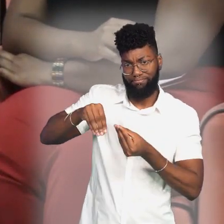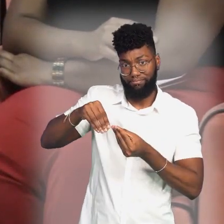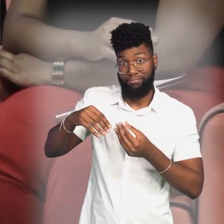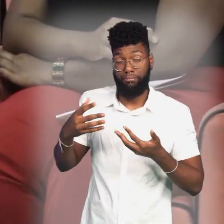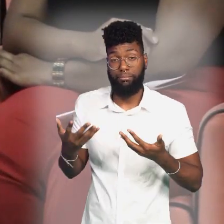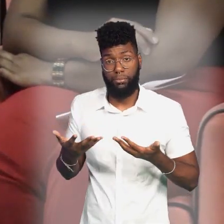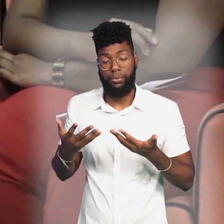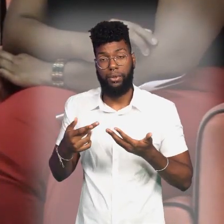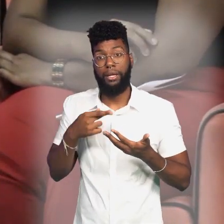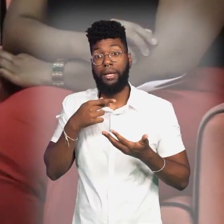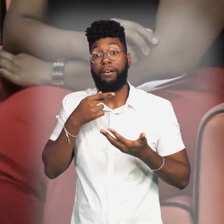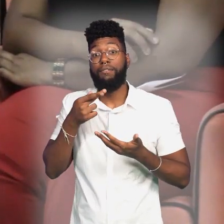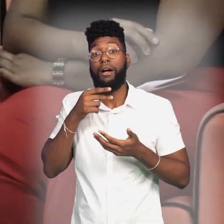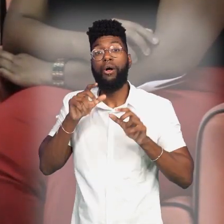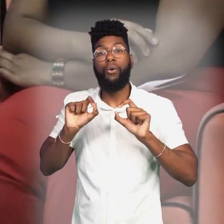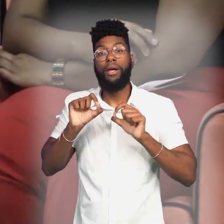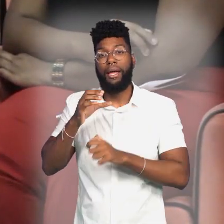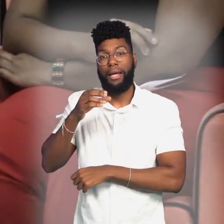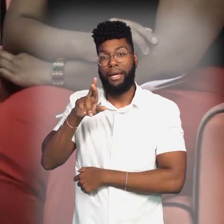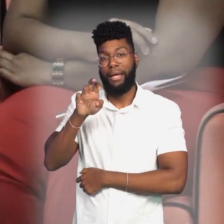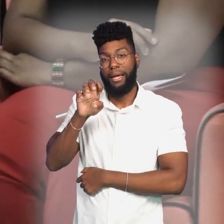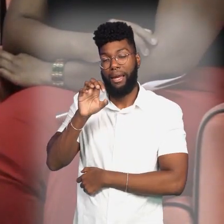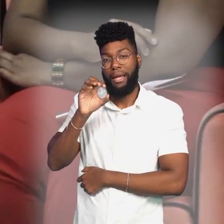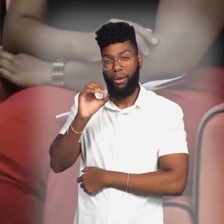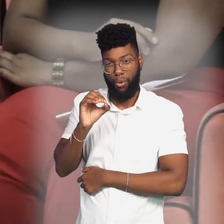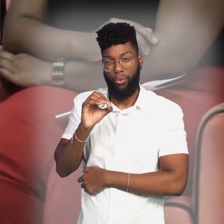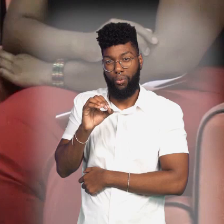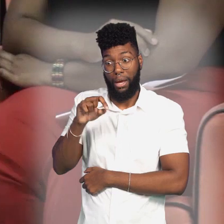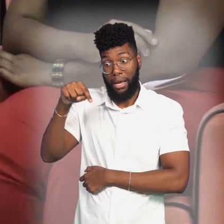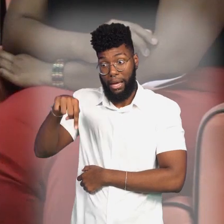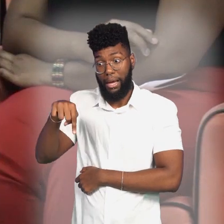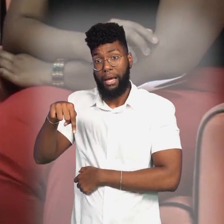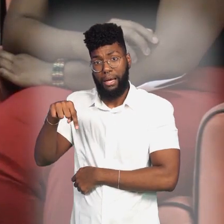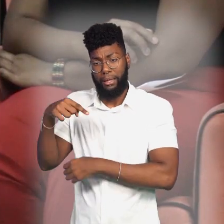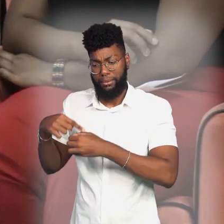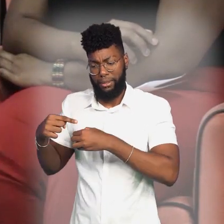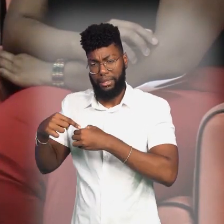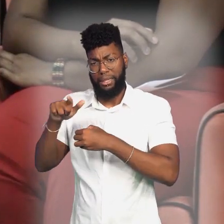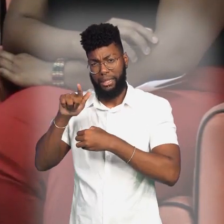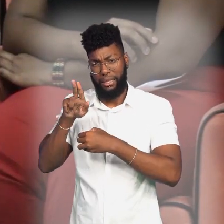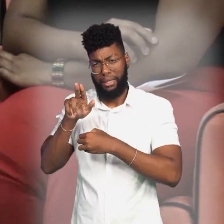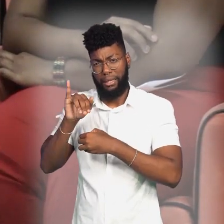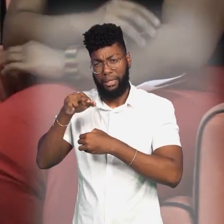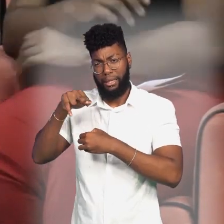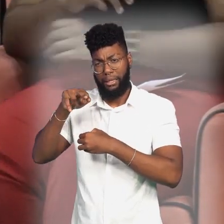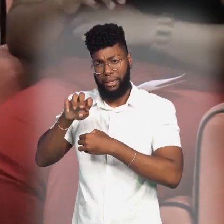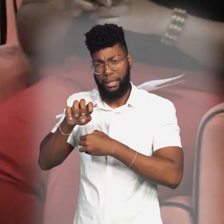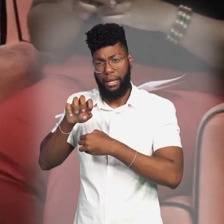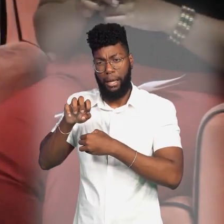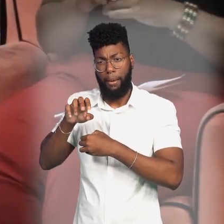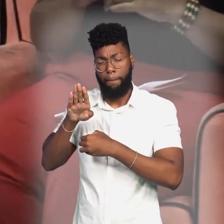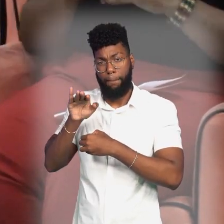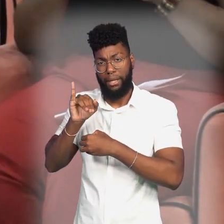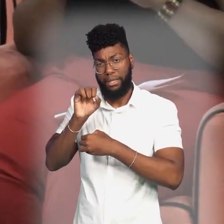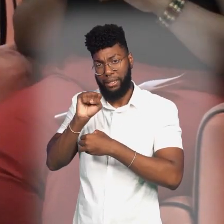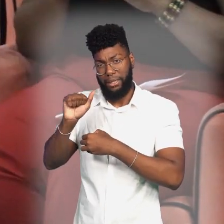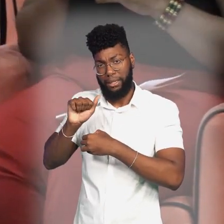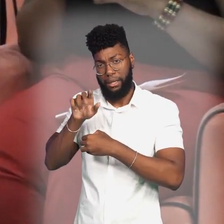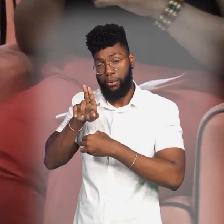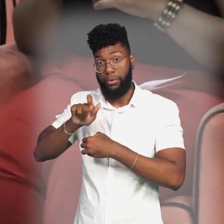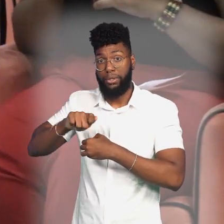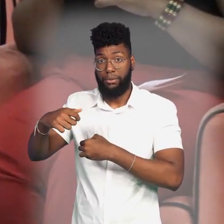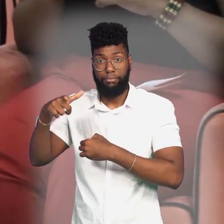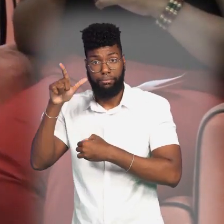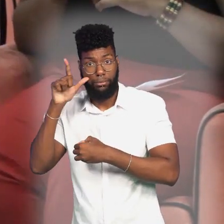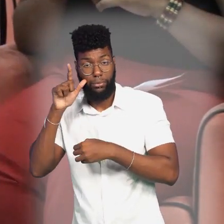falam creole, tanto em Guiné-Bissau como em Senegal, no sul do Senegal. Então, no